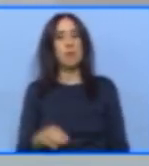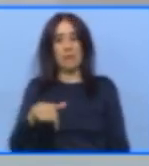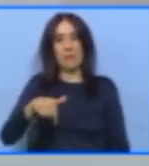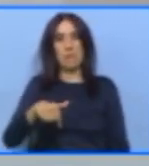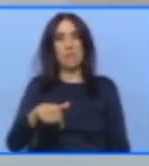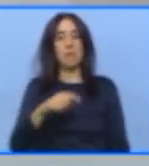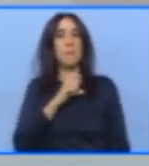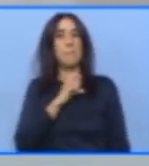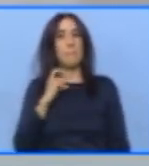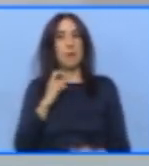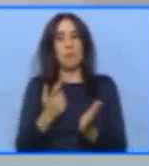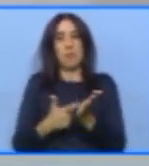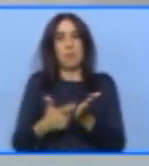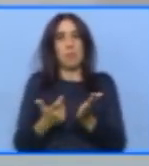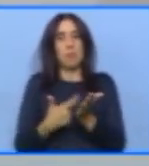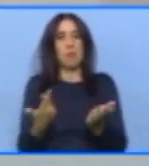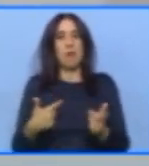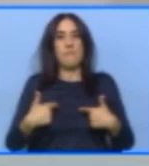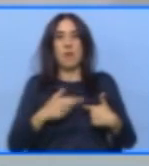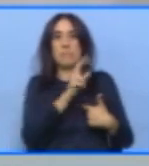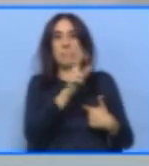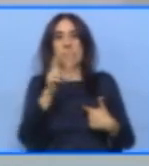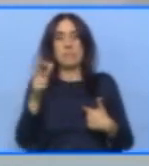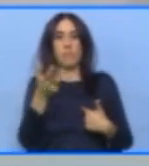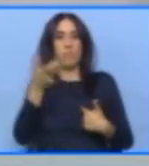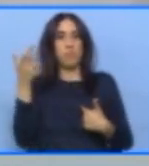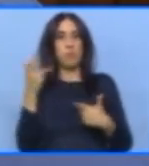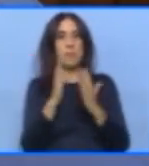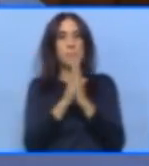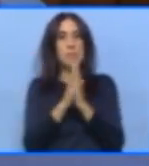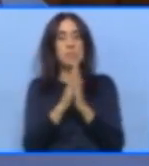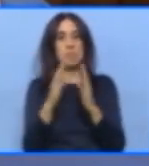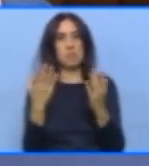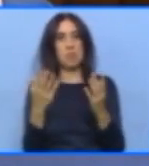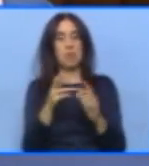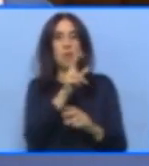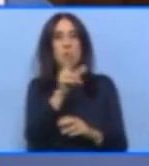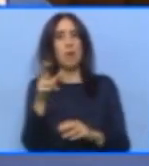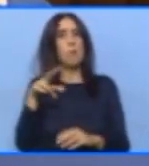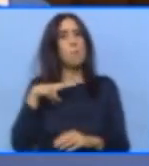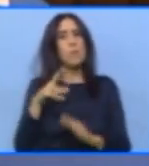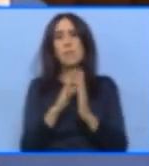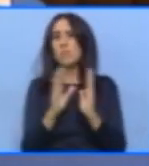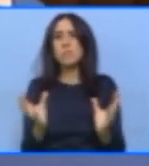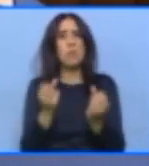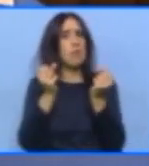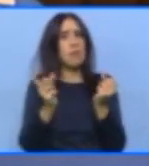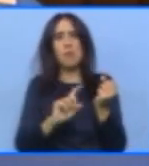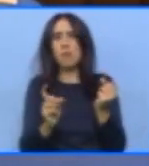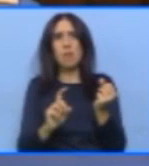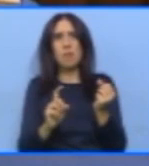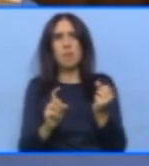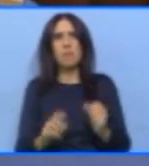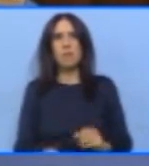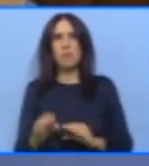ser turbopadres, a correr de uma missa para outra. E, portanto, isto não vai salvar a Igreja de Portugal. A salvação